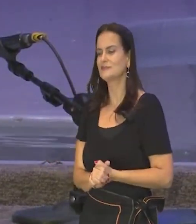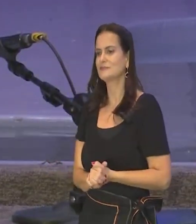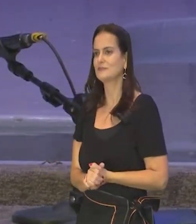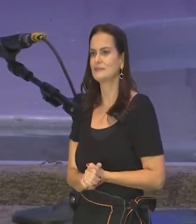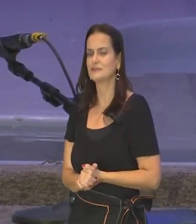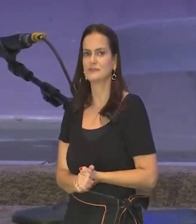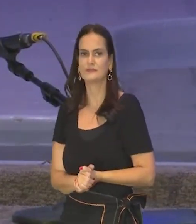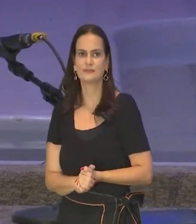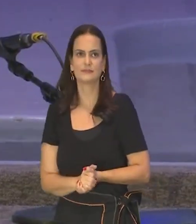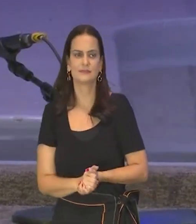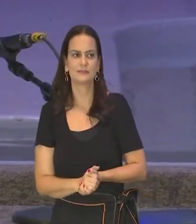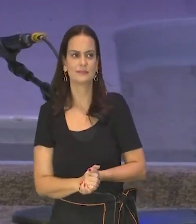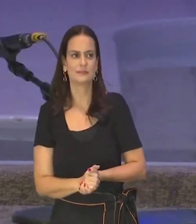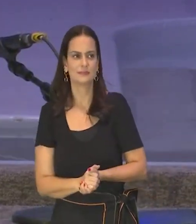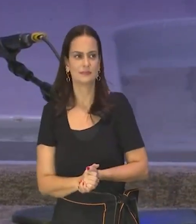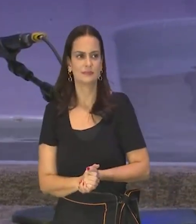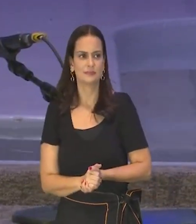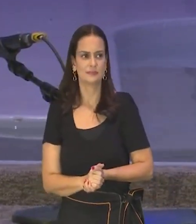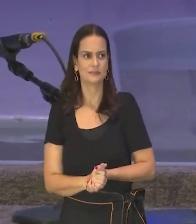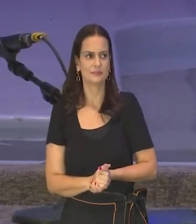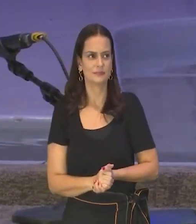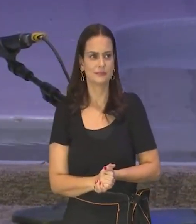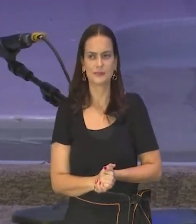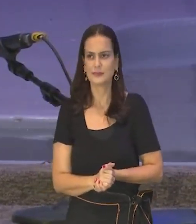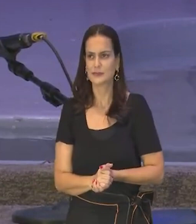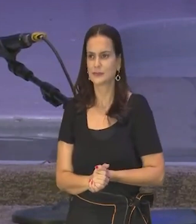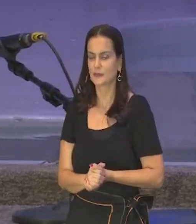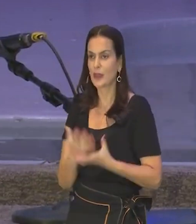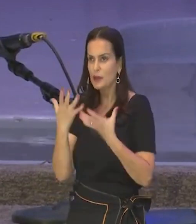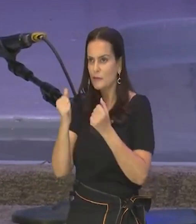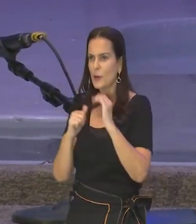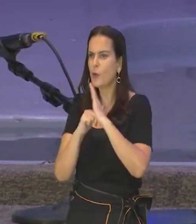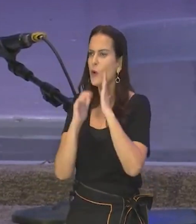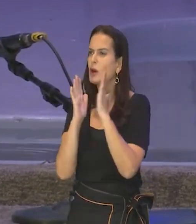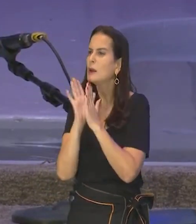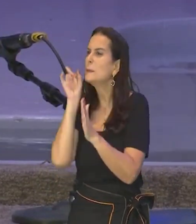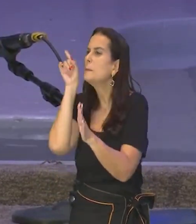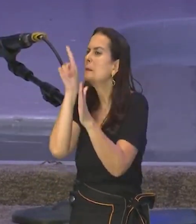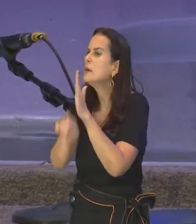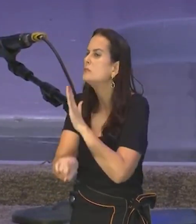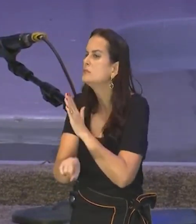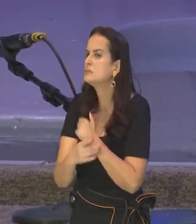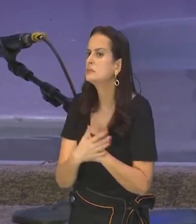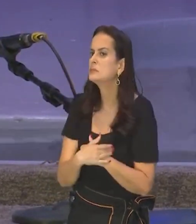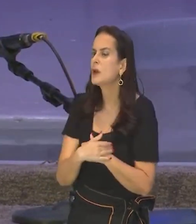Feche os seus olhos, você agora, nesse momento, você aqui está. Qual é o mover de Deus?